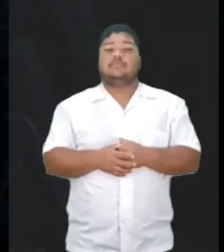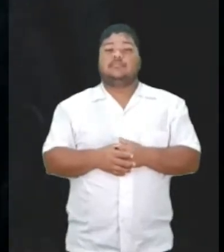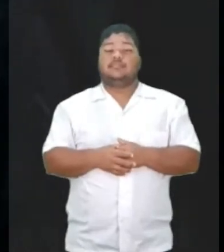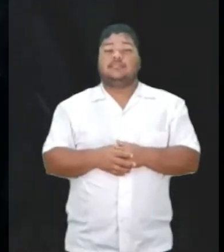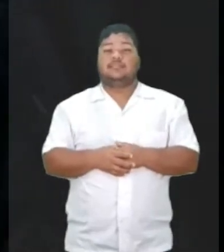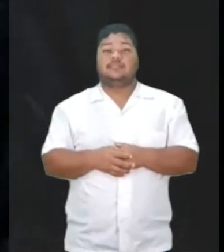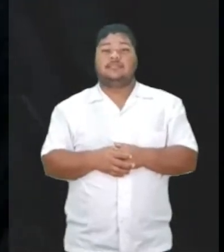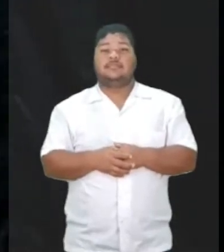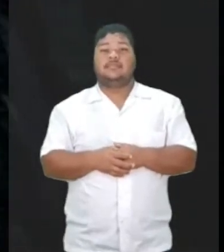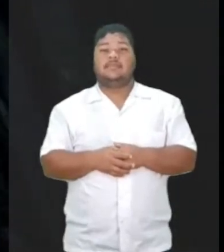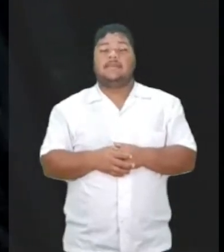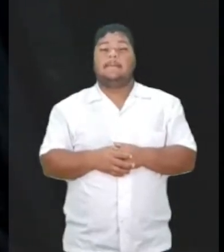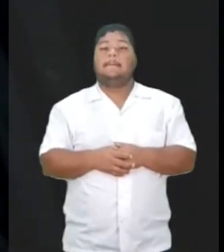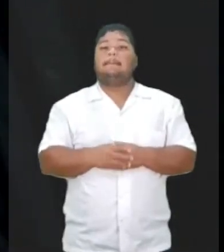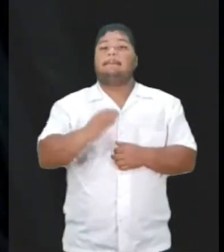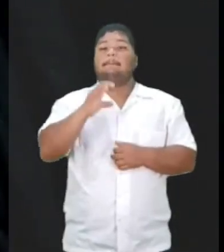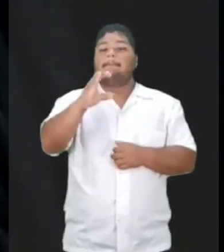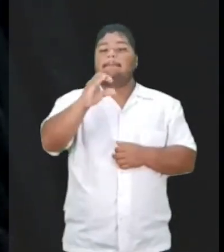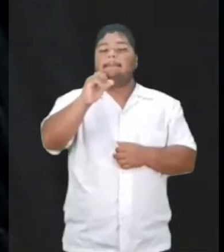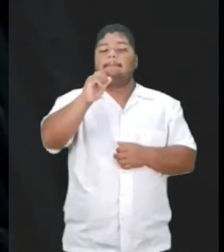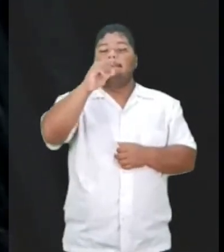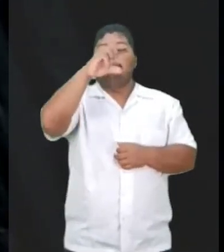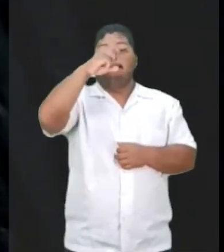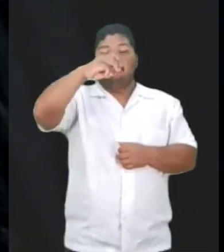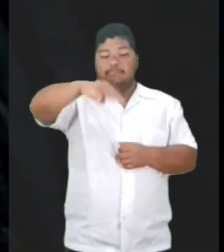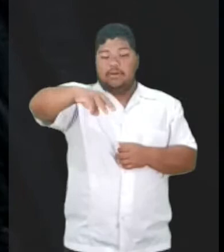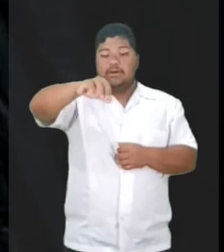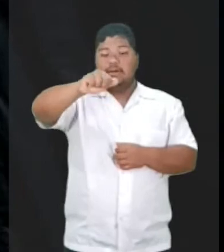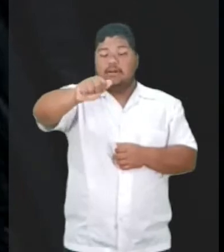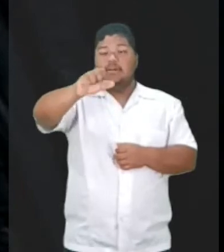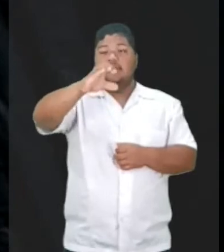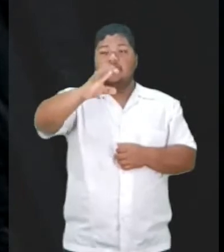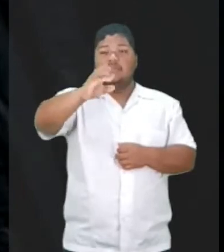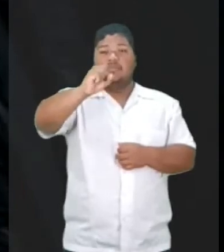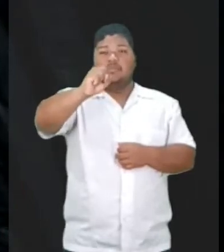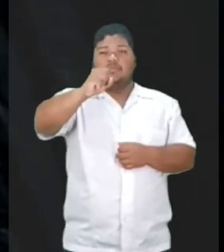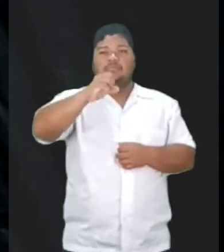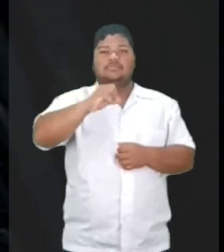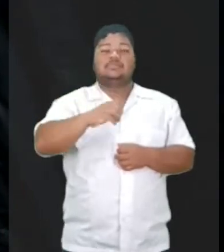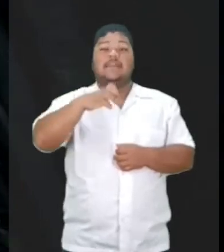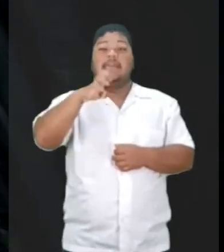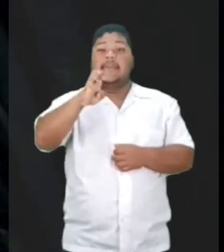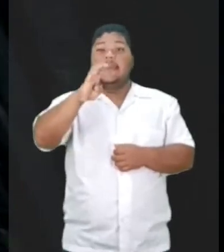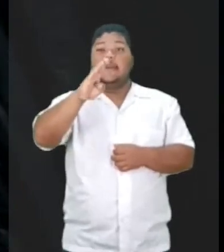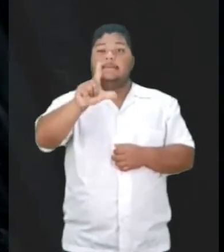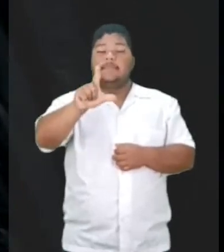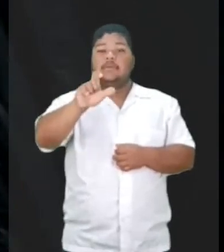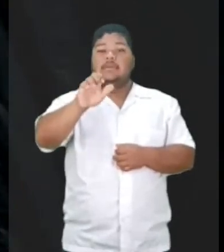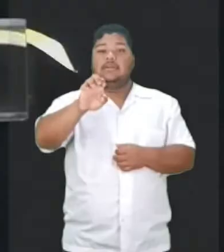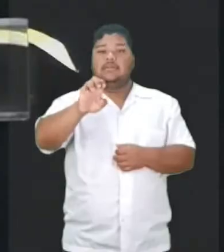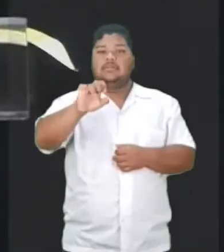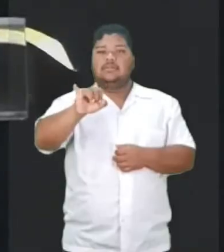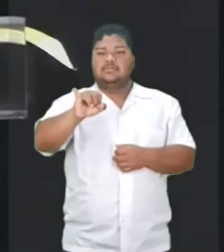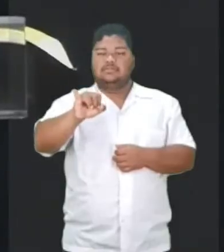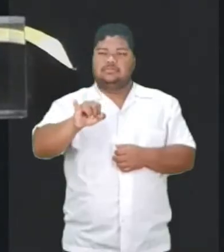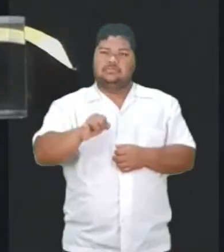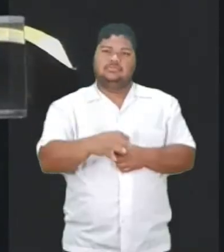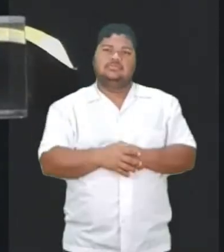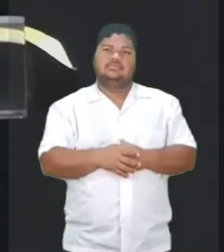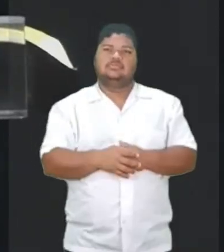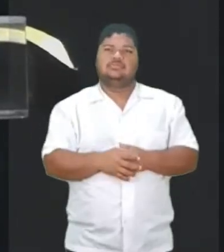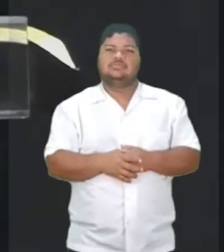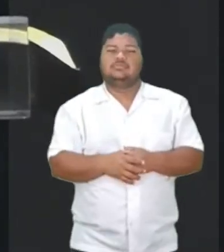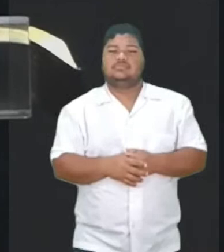Marcus Eberlin. Ele é o presidente da Associação de Design Inteligente